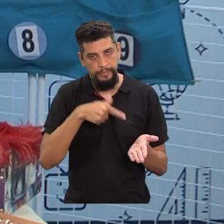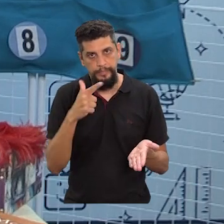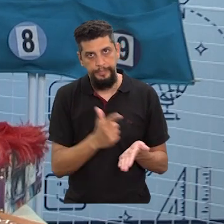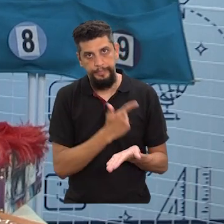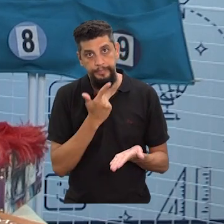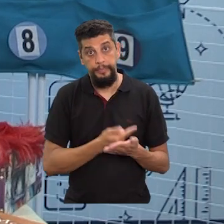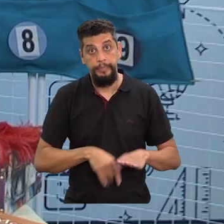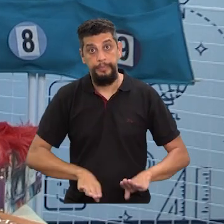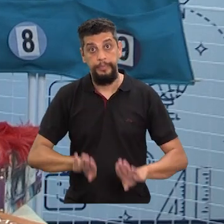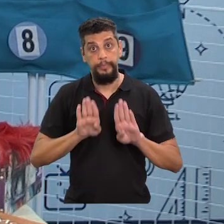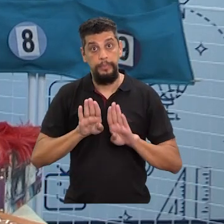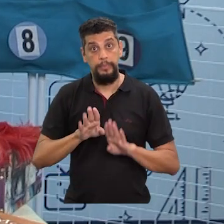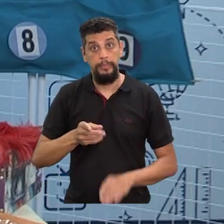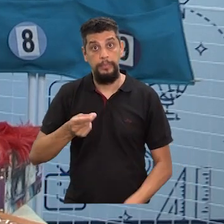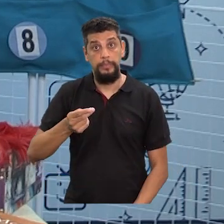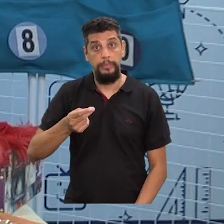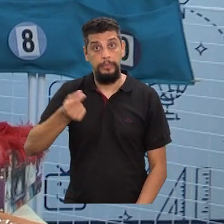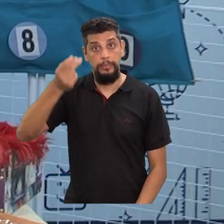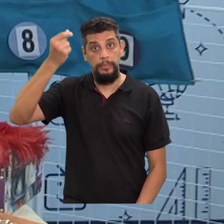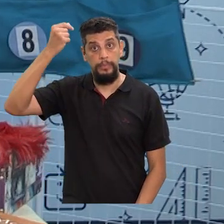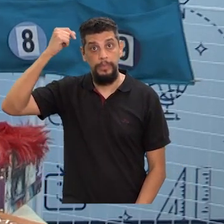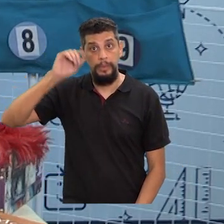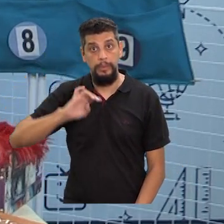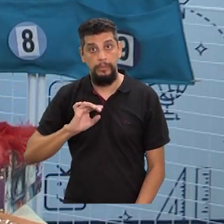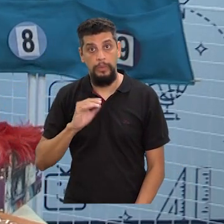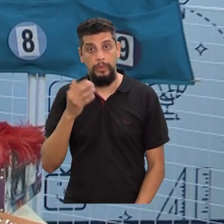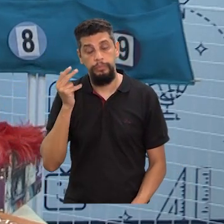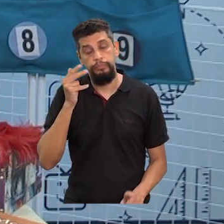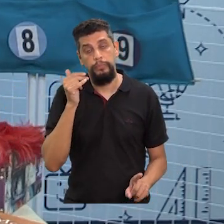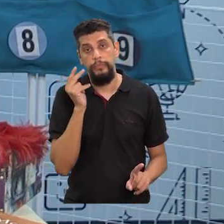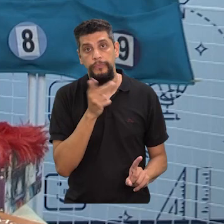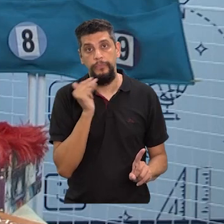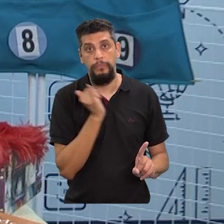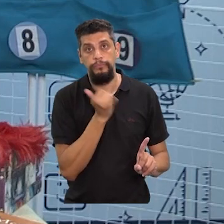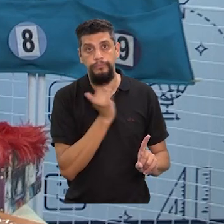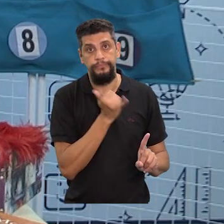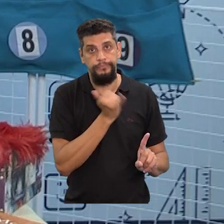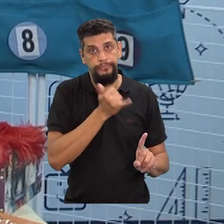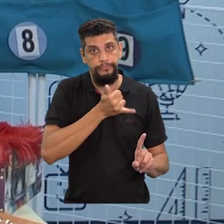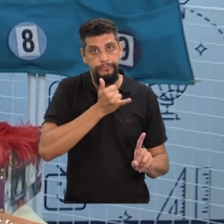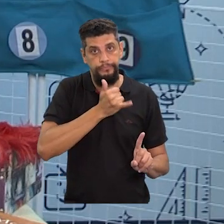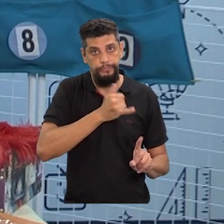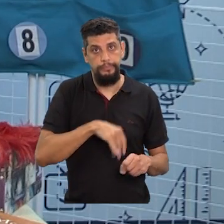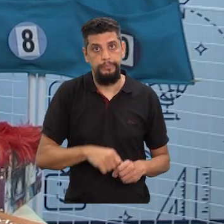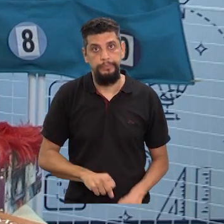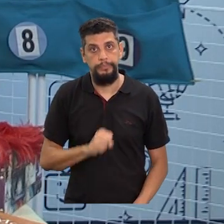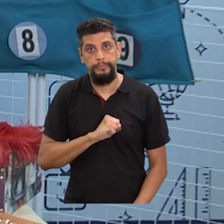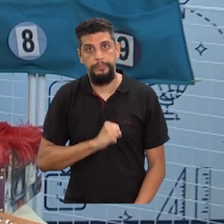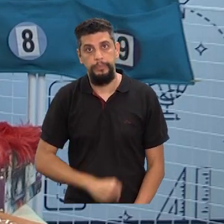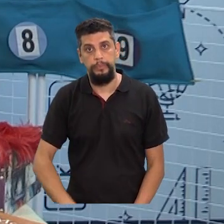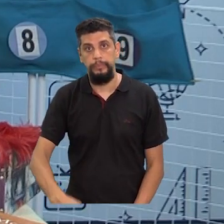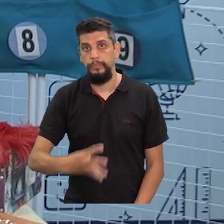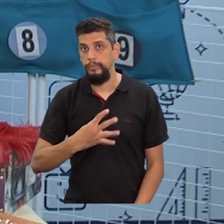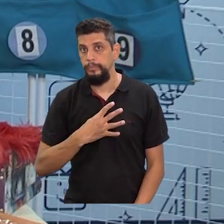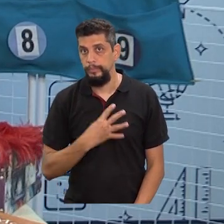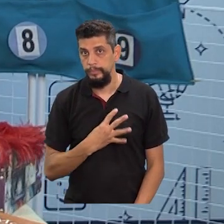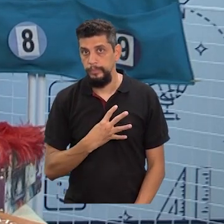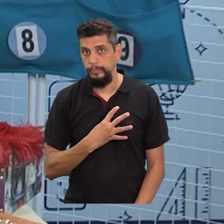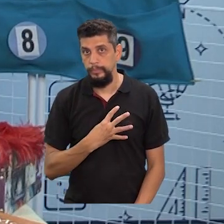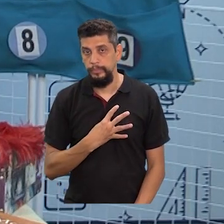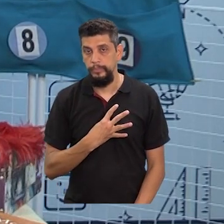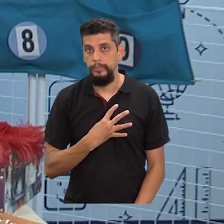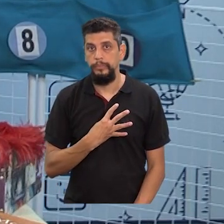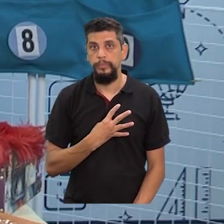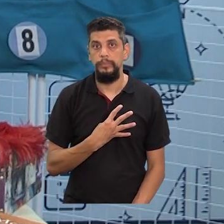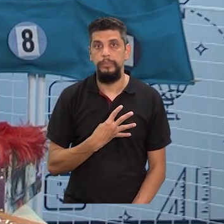em livros, né? Mas antigamente era a partir do ato de narrar, da fala, certo? Número 4, gente, vamos lá.